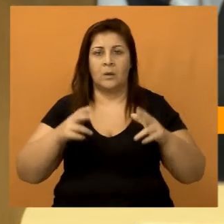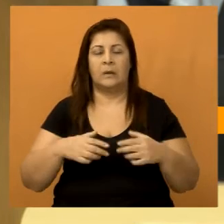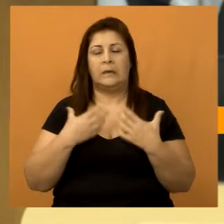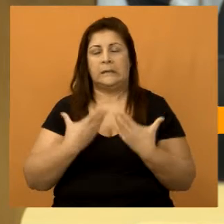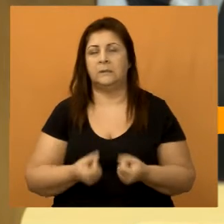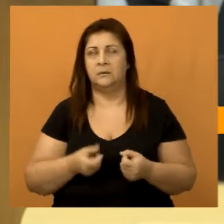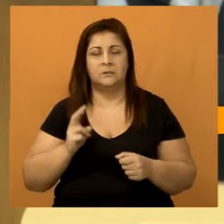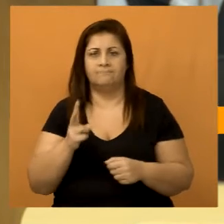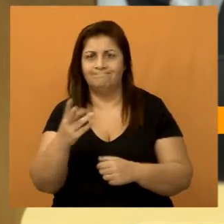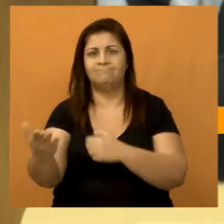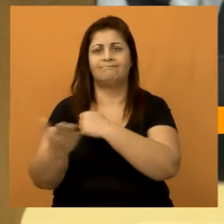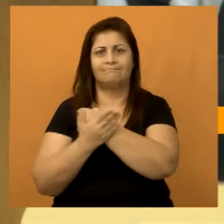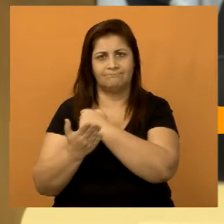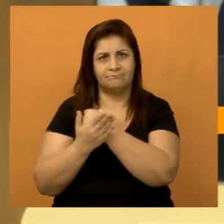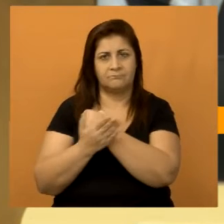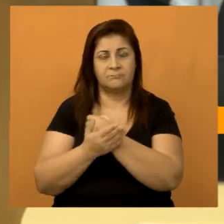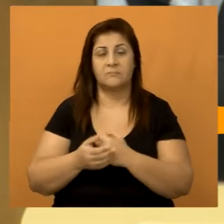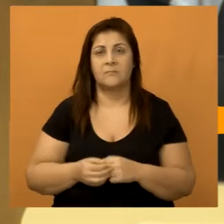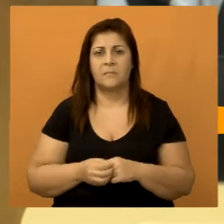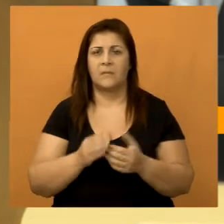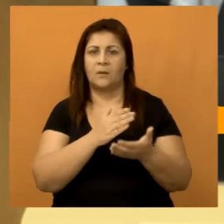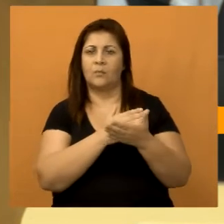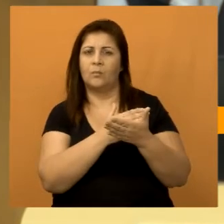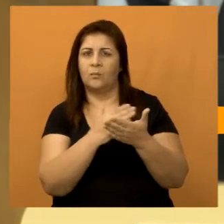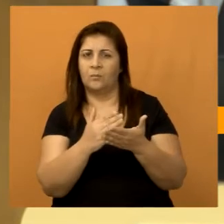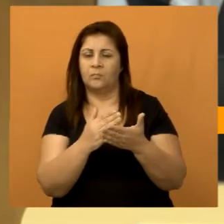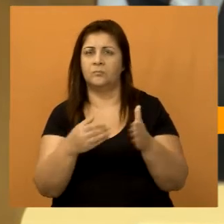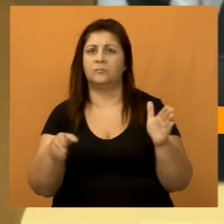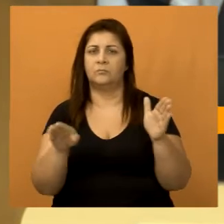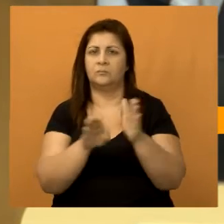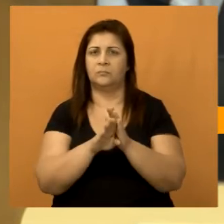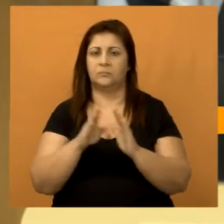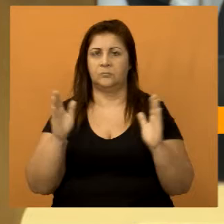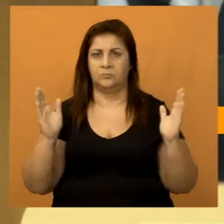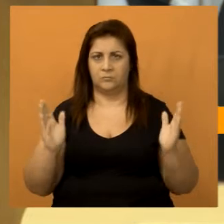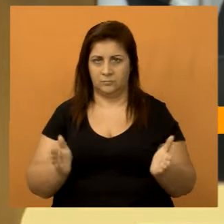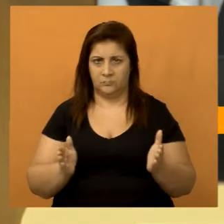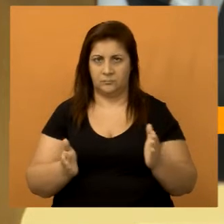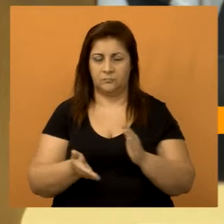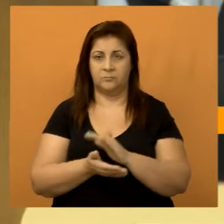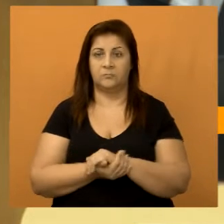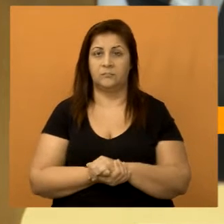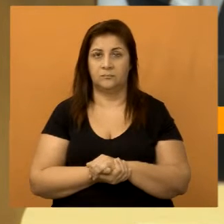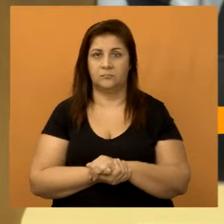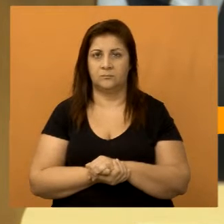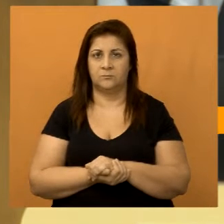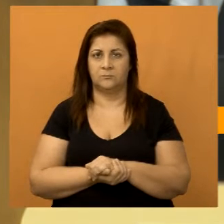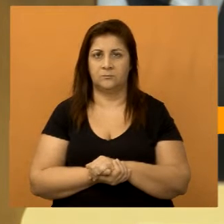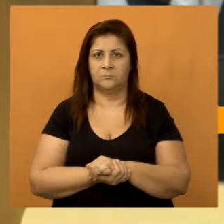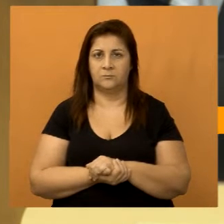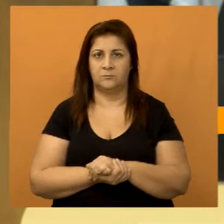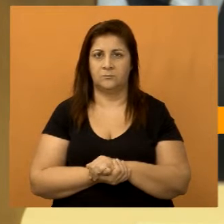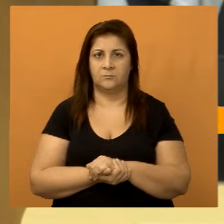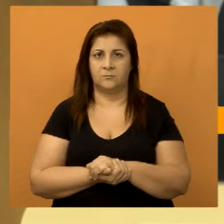deram todo o suporte necessário desde o primeiro momento até a data de hoje.